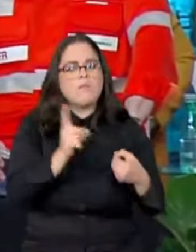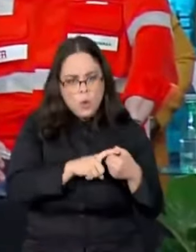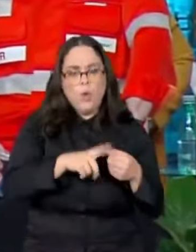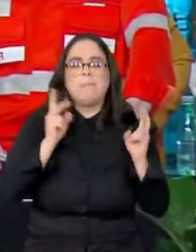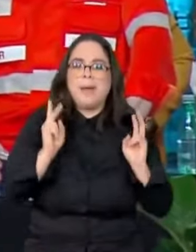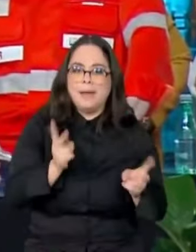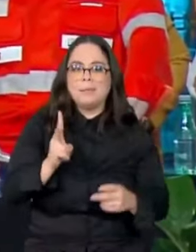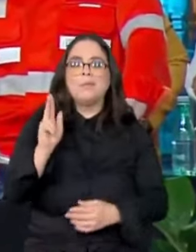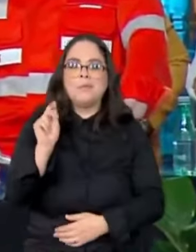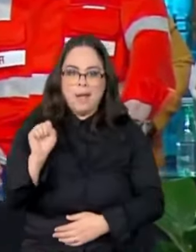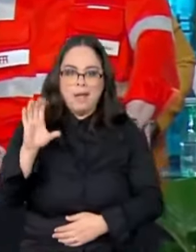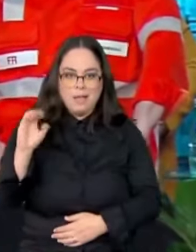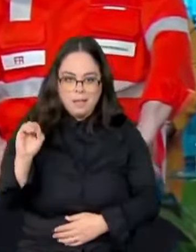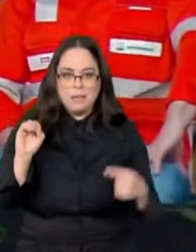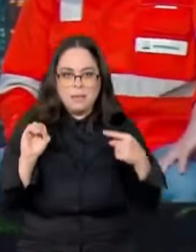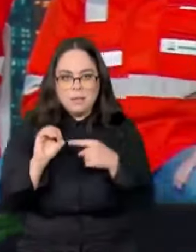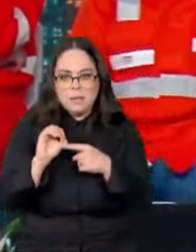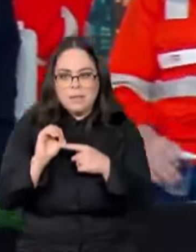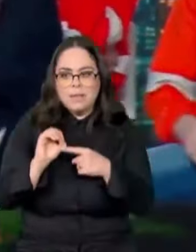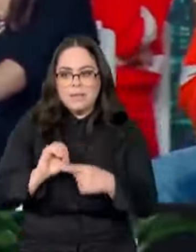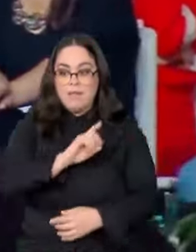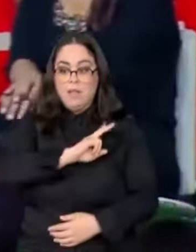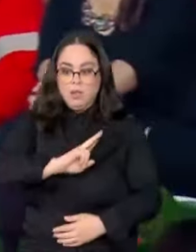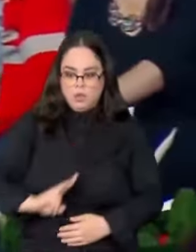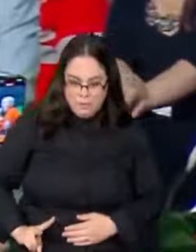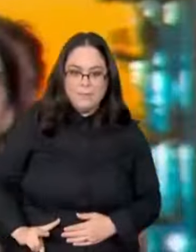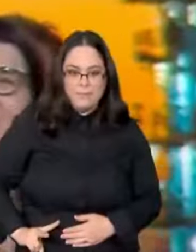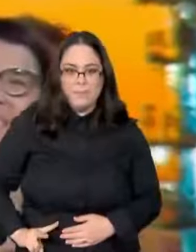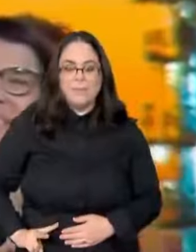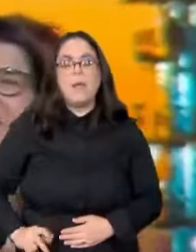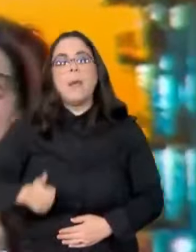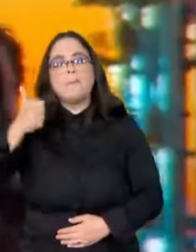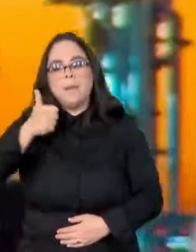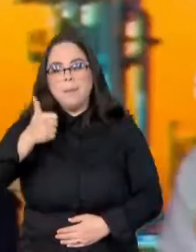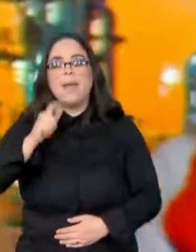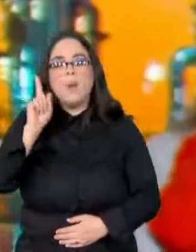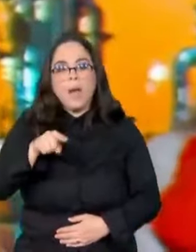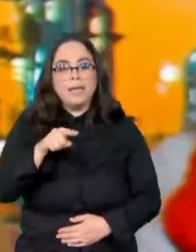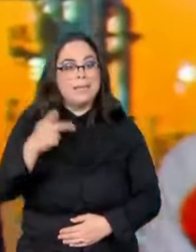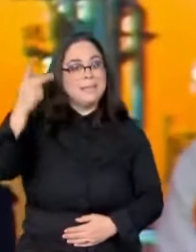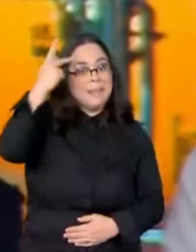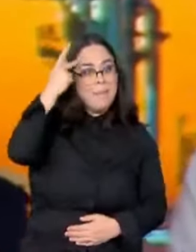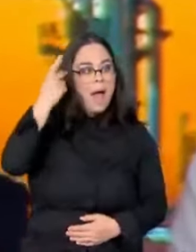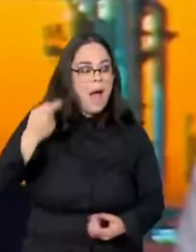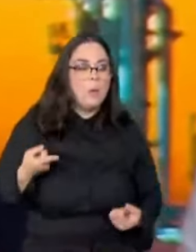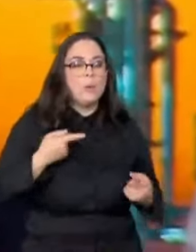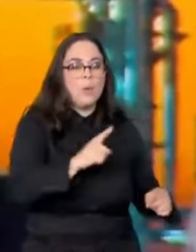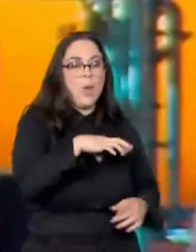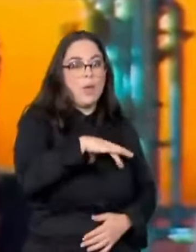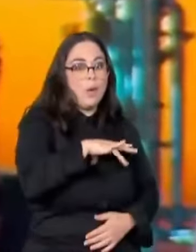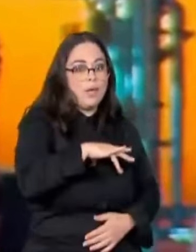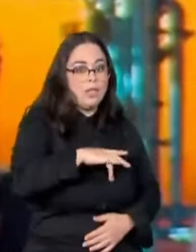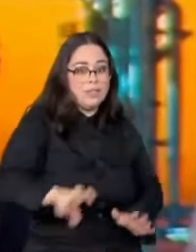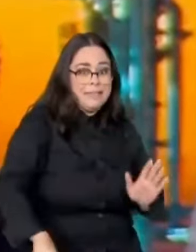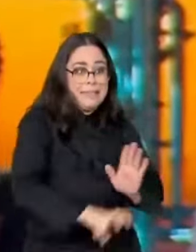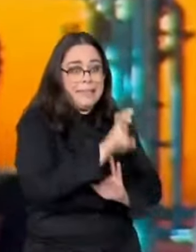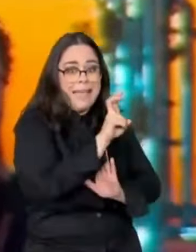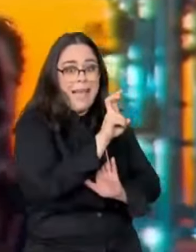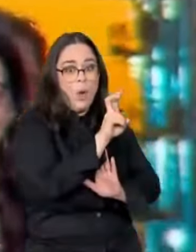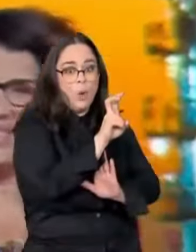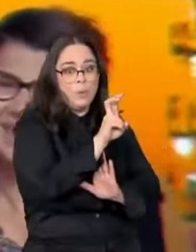Vasco. E o primeiro jogo dele foi em São Paulo contra o Corinthians. Ele marcou 5 gols no único jogo